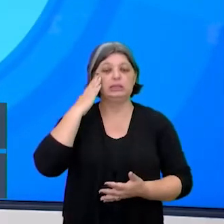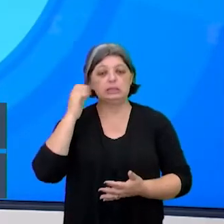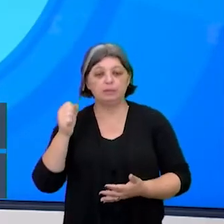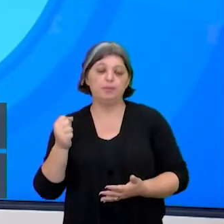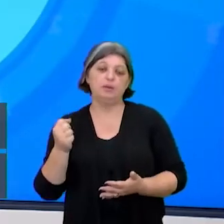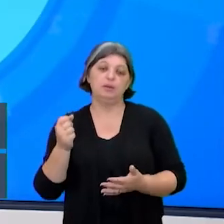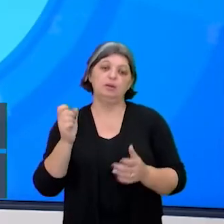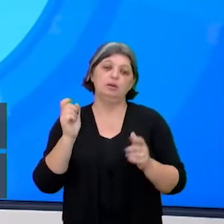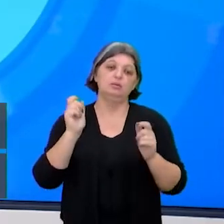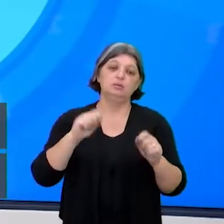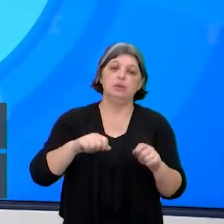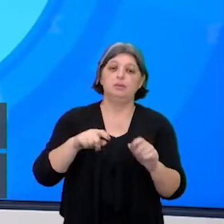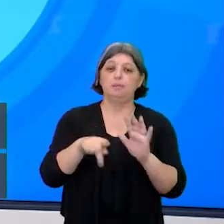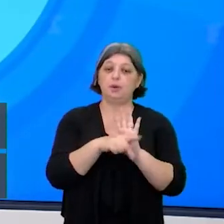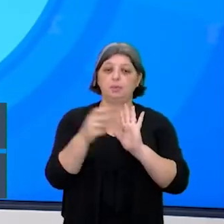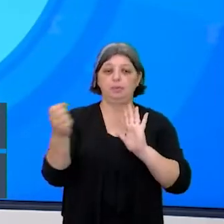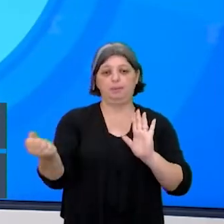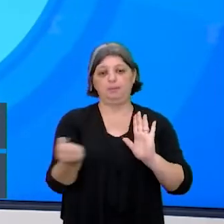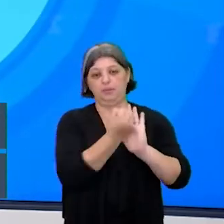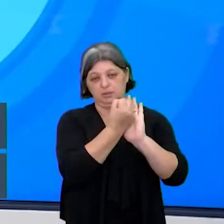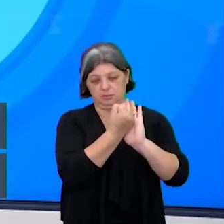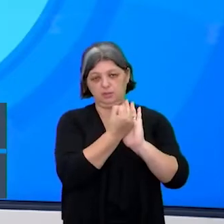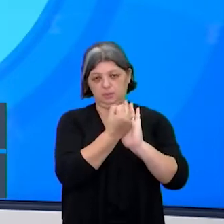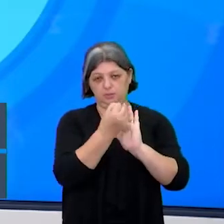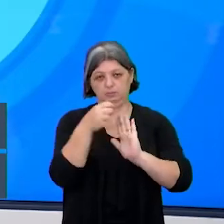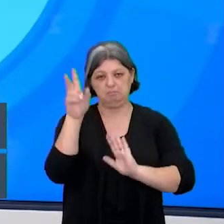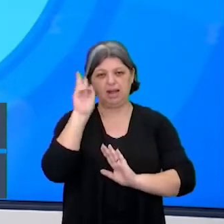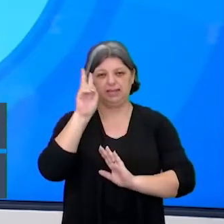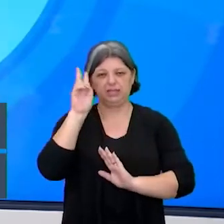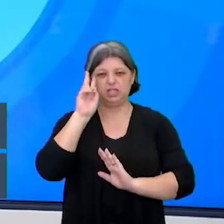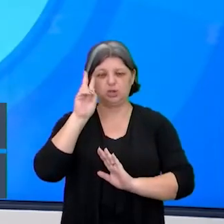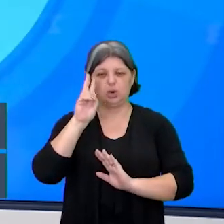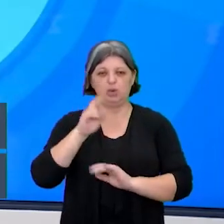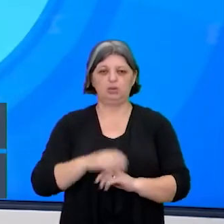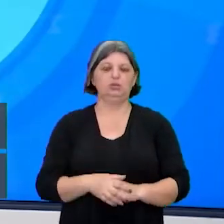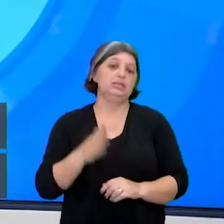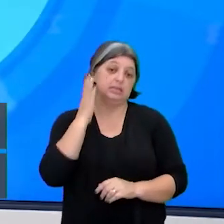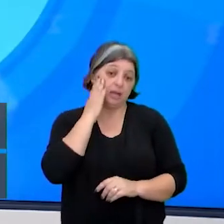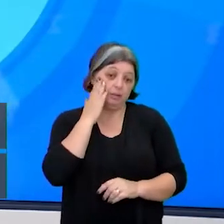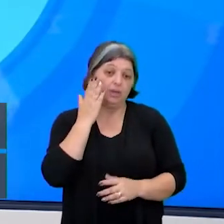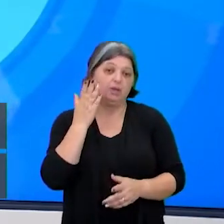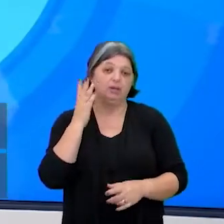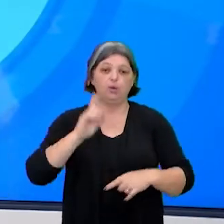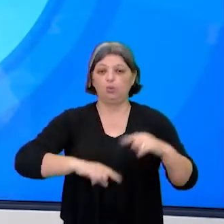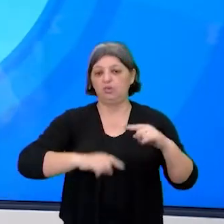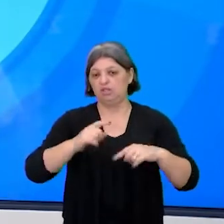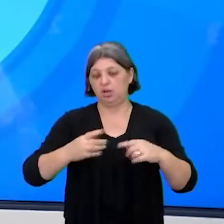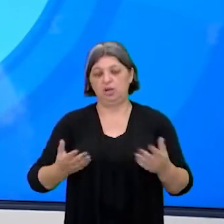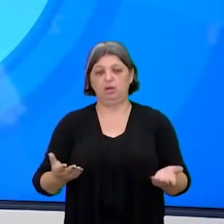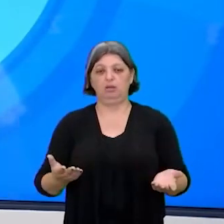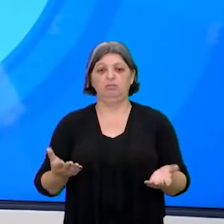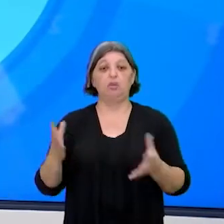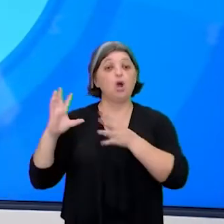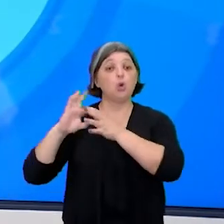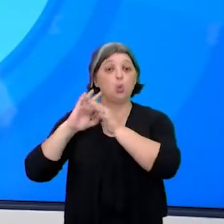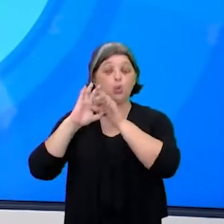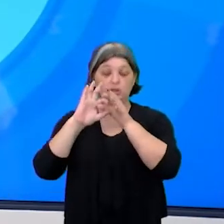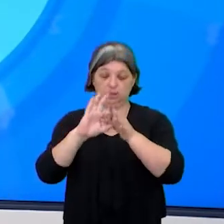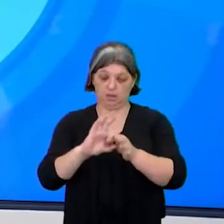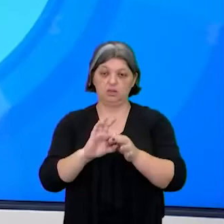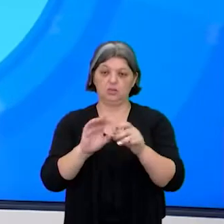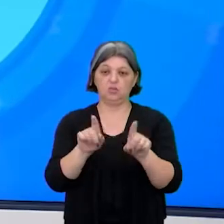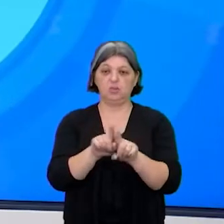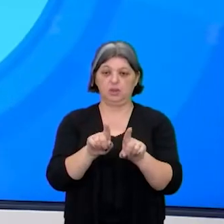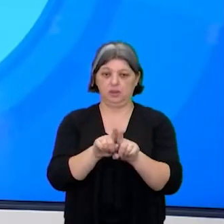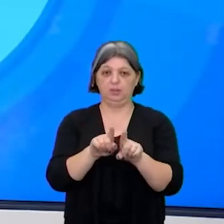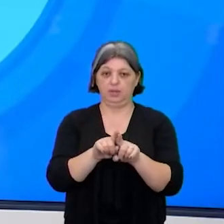considerado patrimônio? Por que aquele, vamos dizer assim, saber, objeto, contexto, ele serve ou